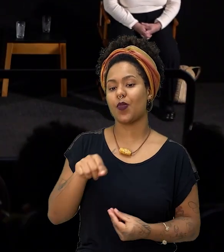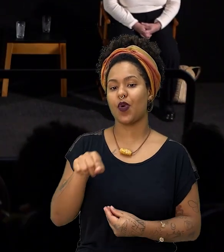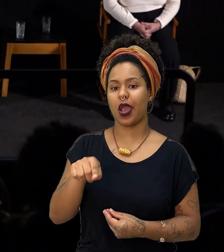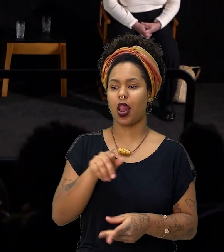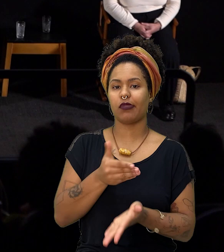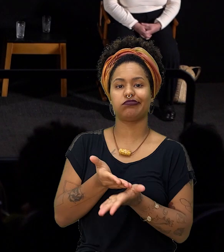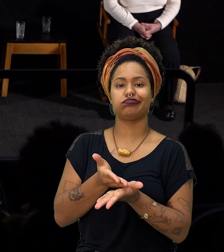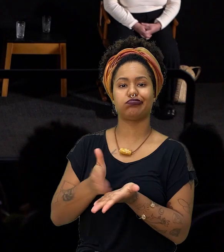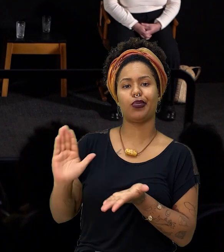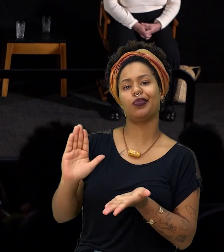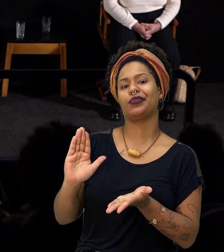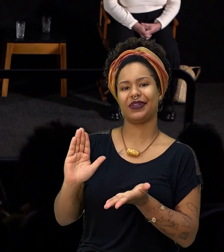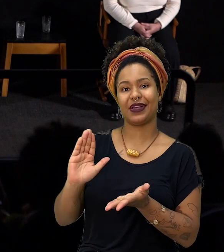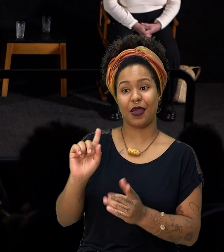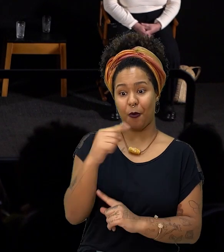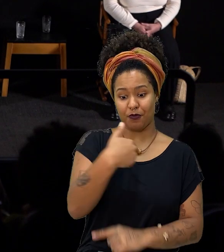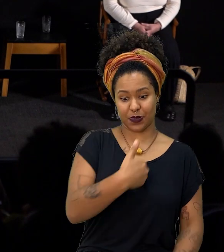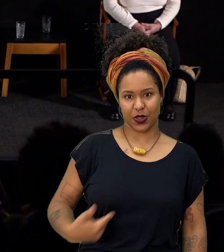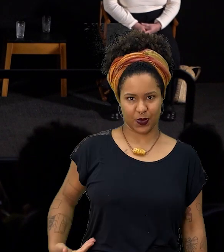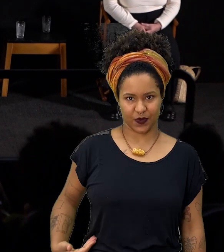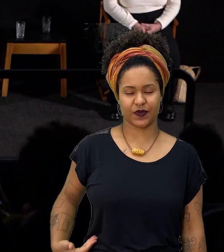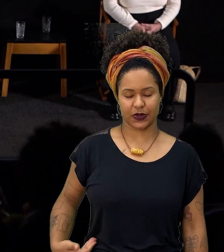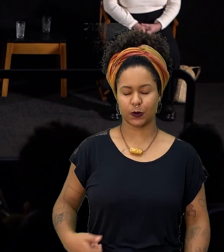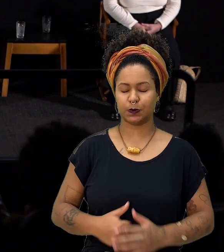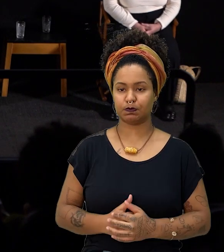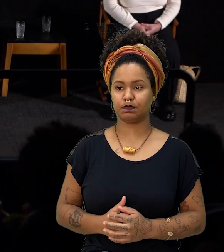alijada no primeiro governo, né?